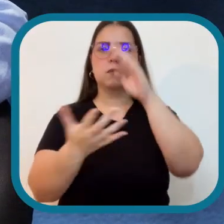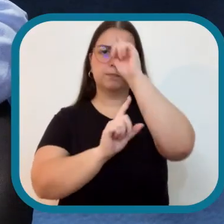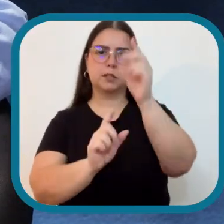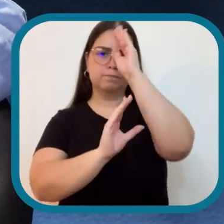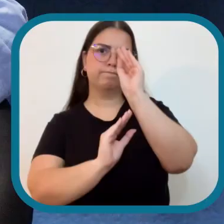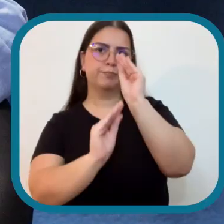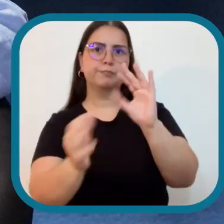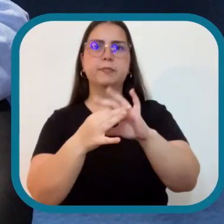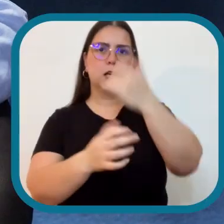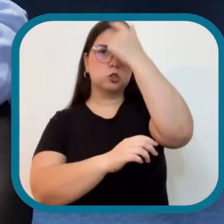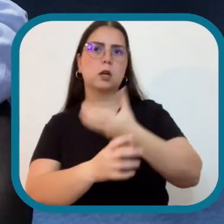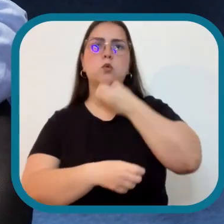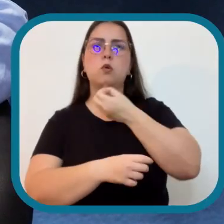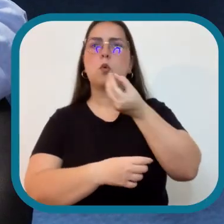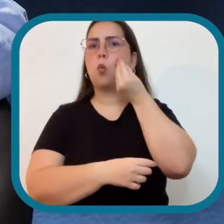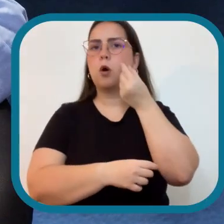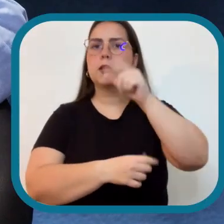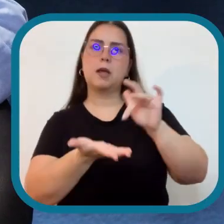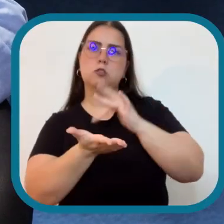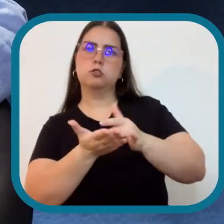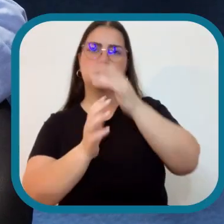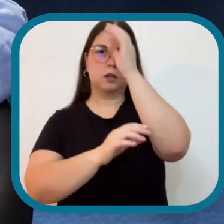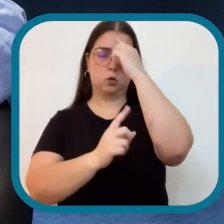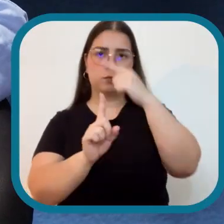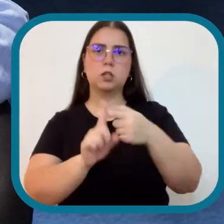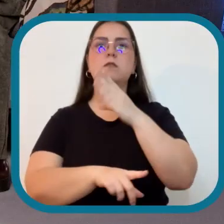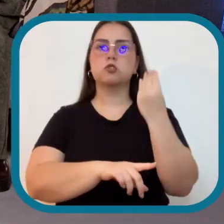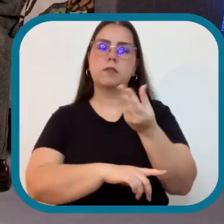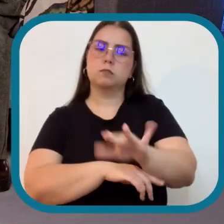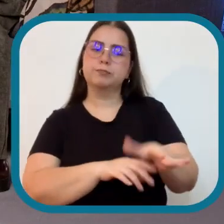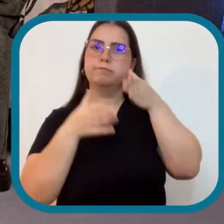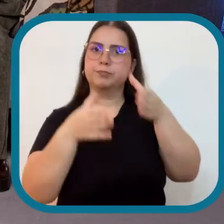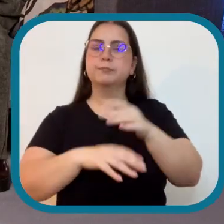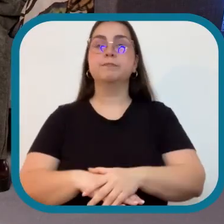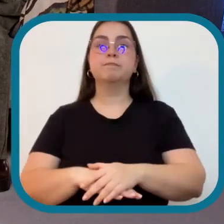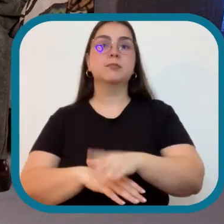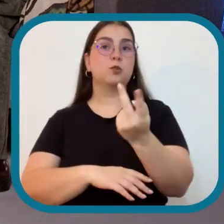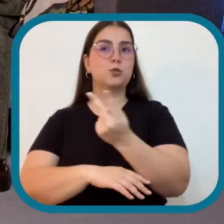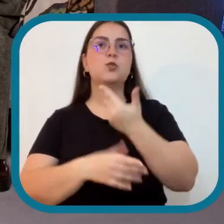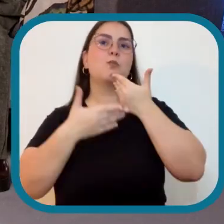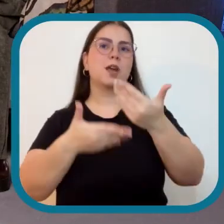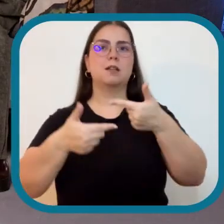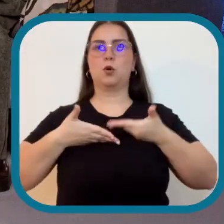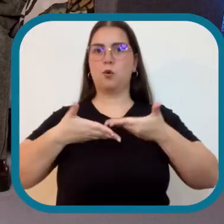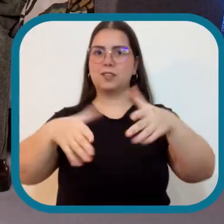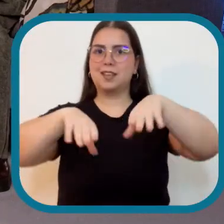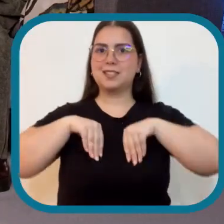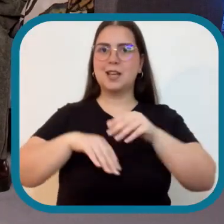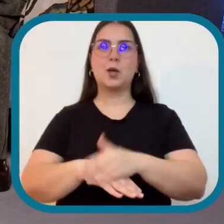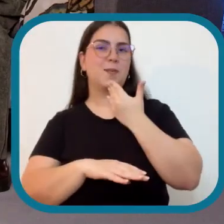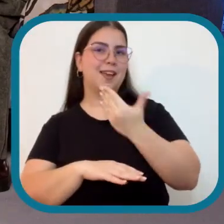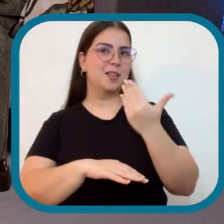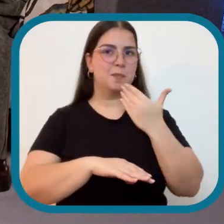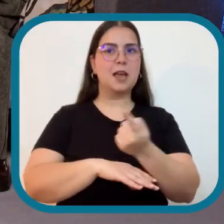como tradutora e escreveu obras e artigos dedicadas ao público infantil-juvenil. João, Sara, antes de mais, muito obrigada por terem aceitado o nosso